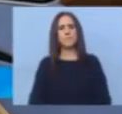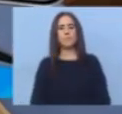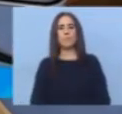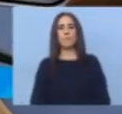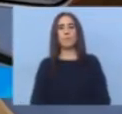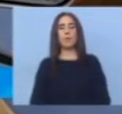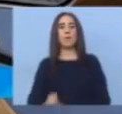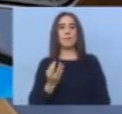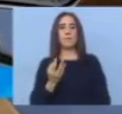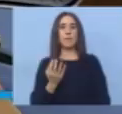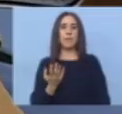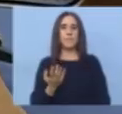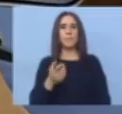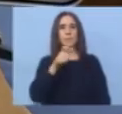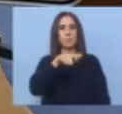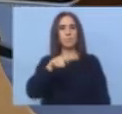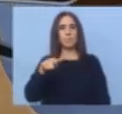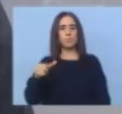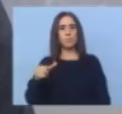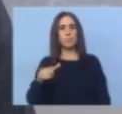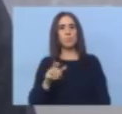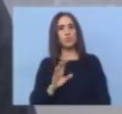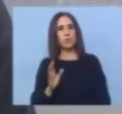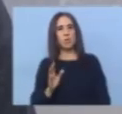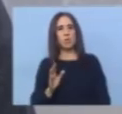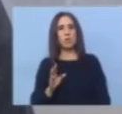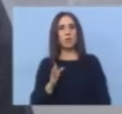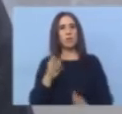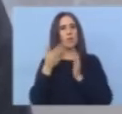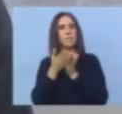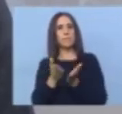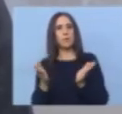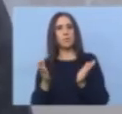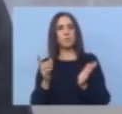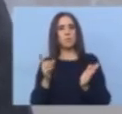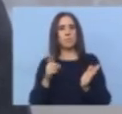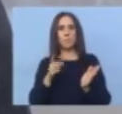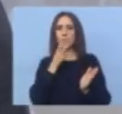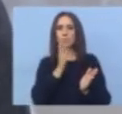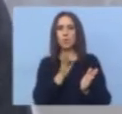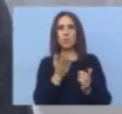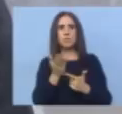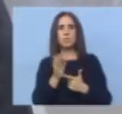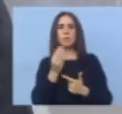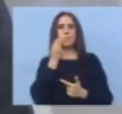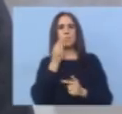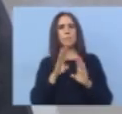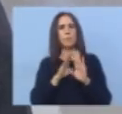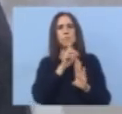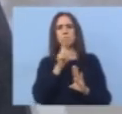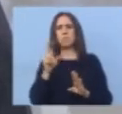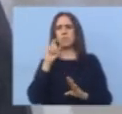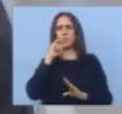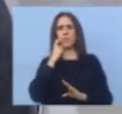também das pessoas já estão mais abertas, que muitas vezes, como eu dizia, que é um caso típico de porta a porta, as pessoas